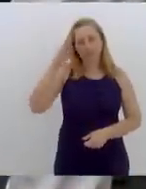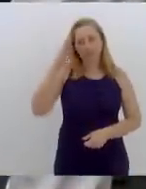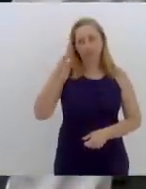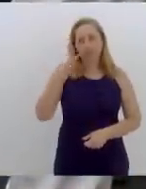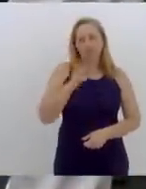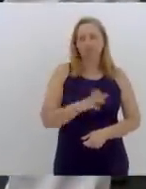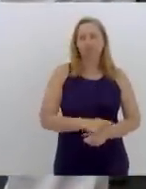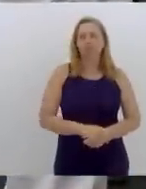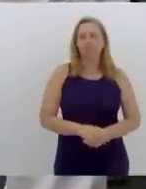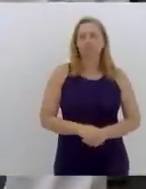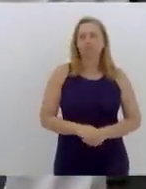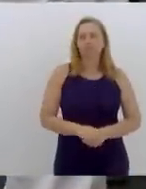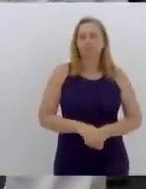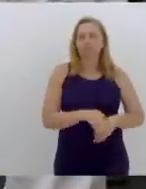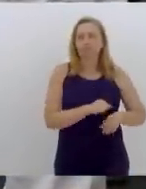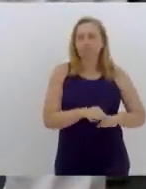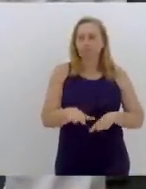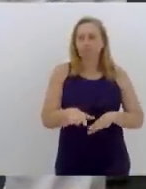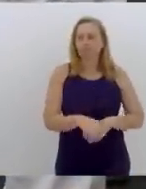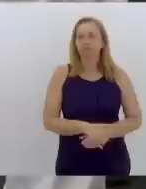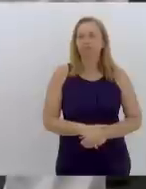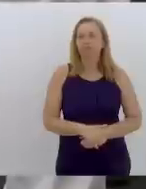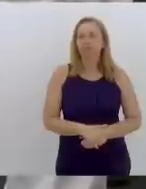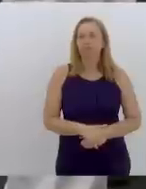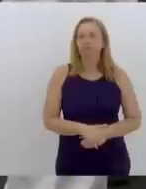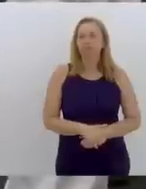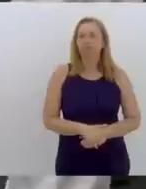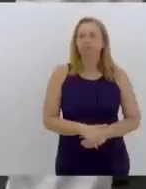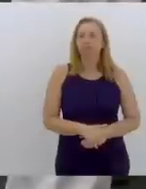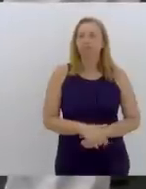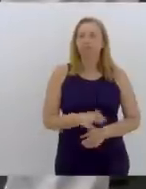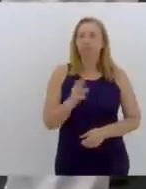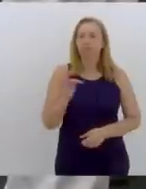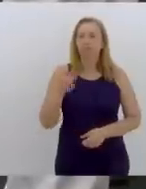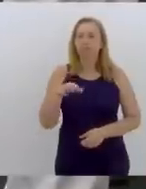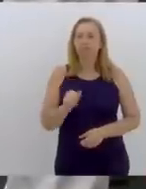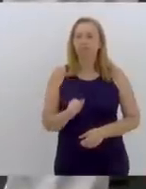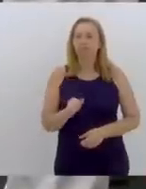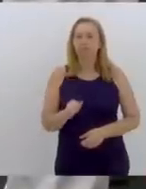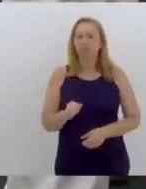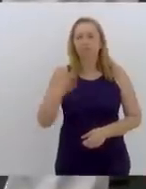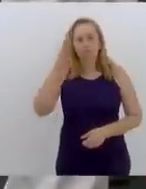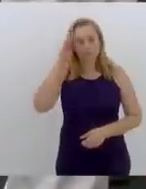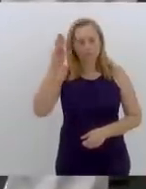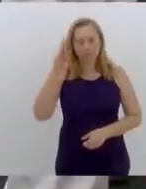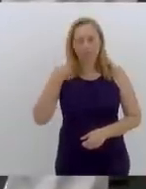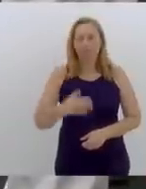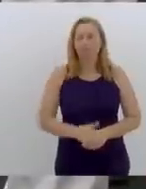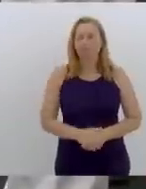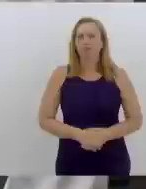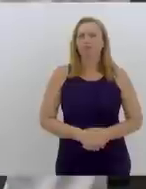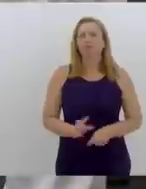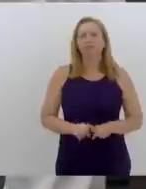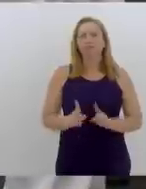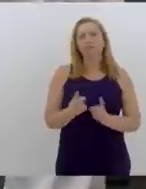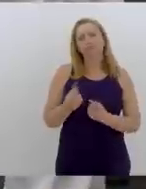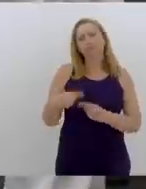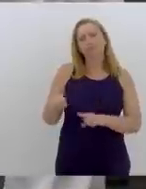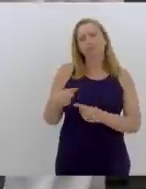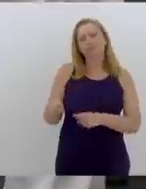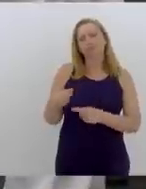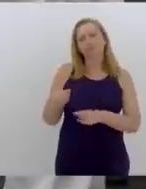reserva do exército né E foi reformado como soldado só que houve uma perseguição